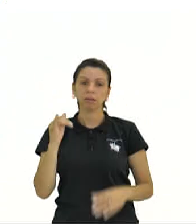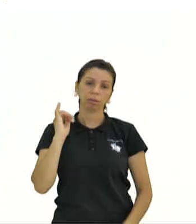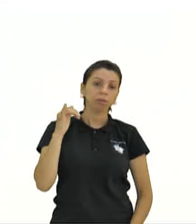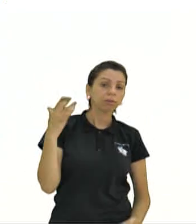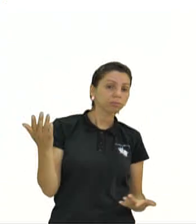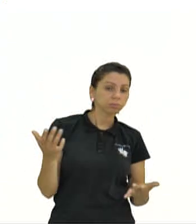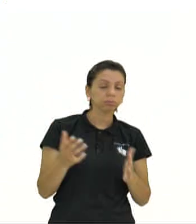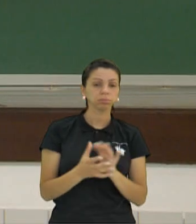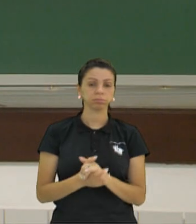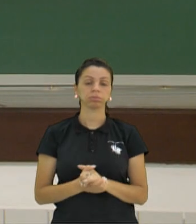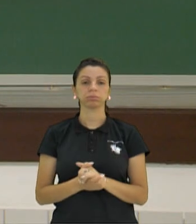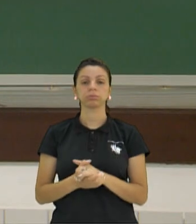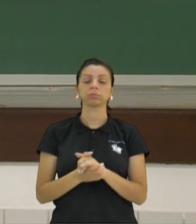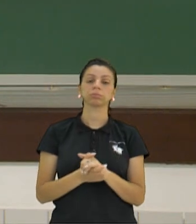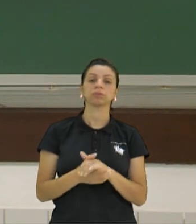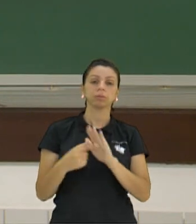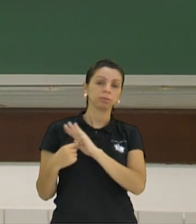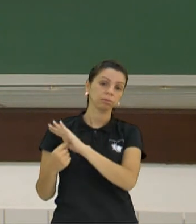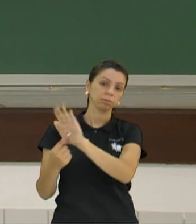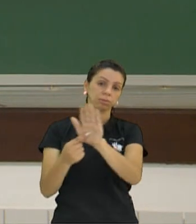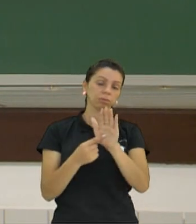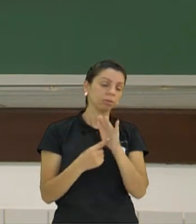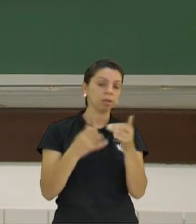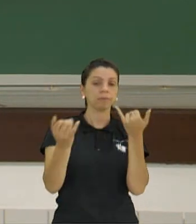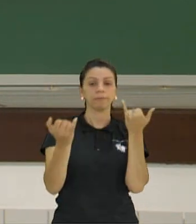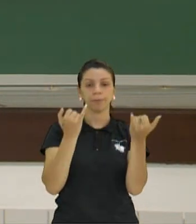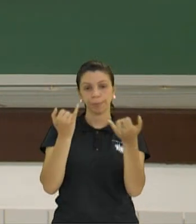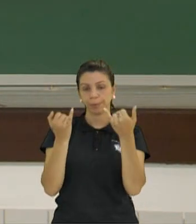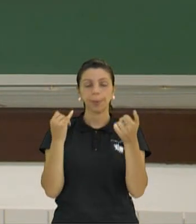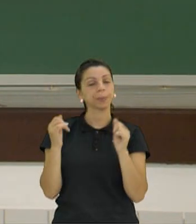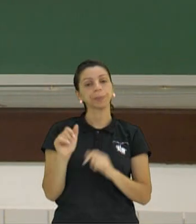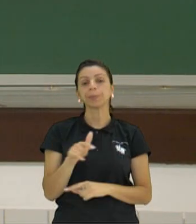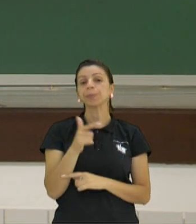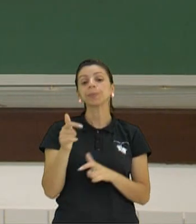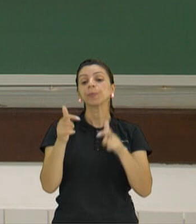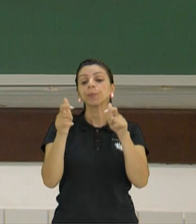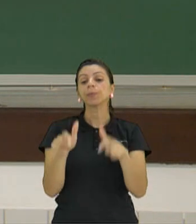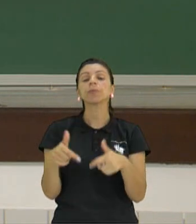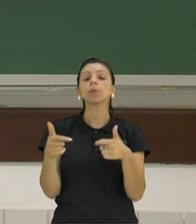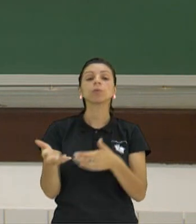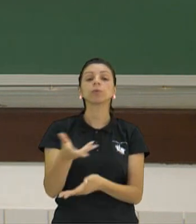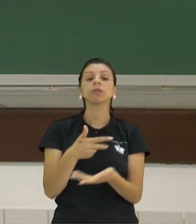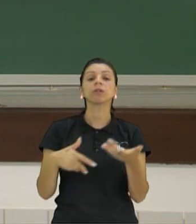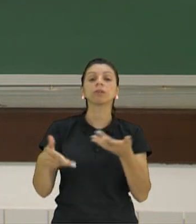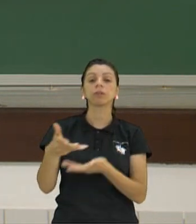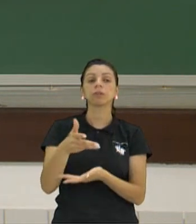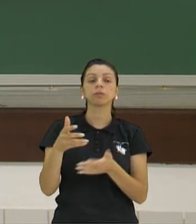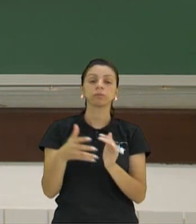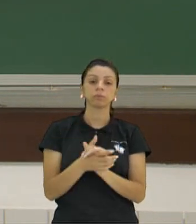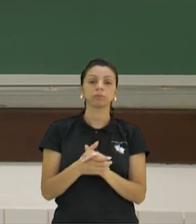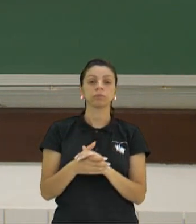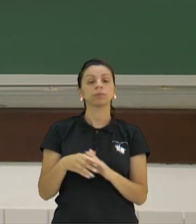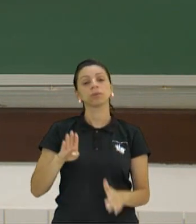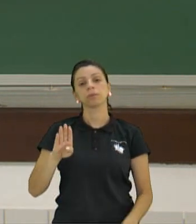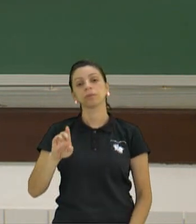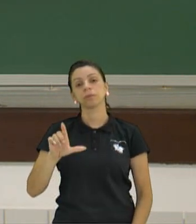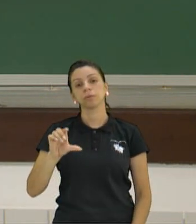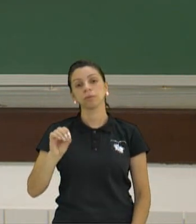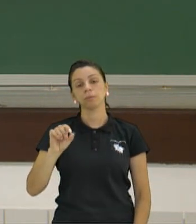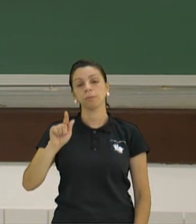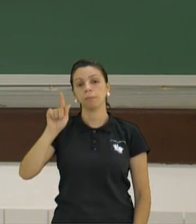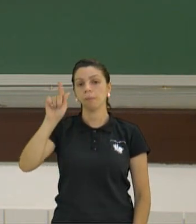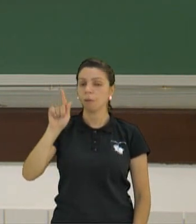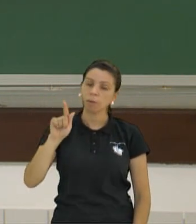né? Expositivo, com muita informação. E onde que ele vai circular, professora? No blog da turma ou nas